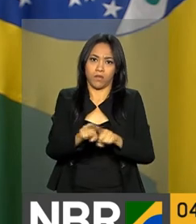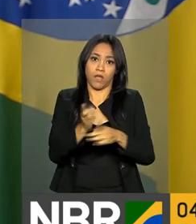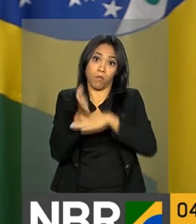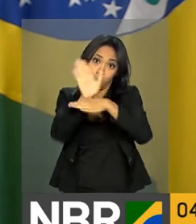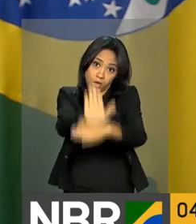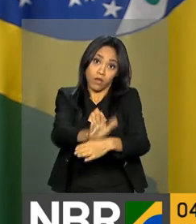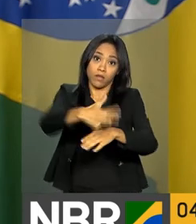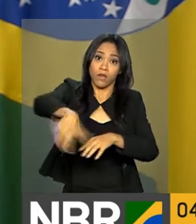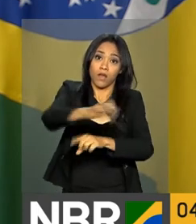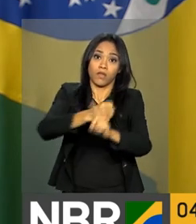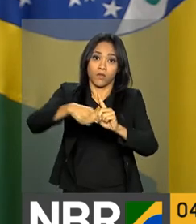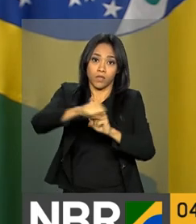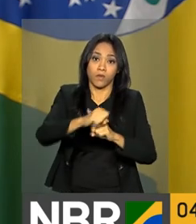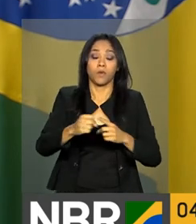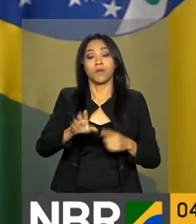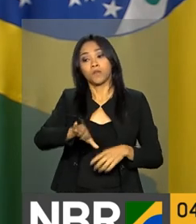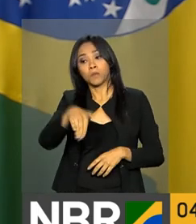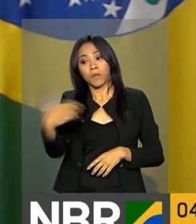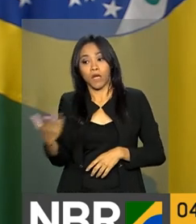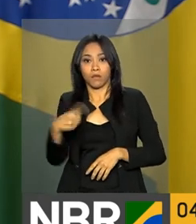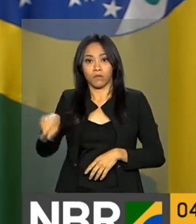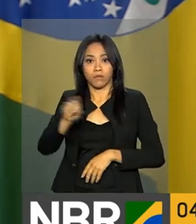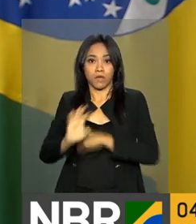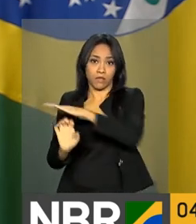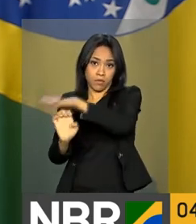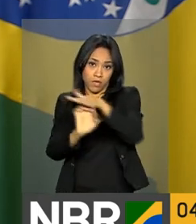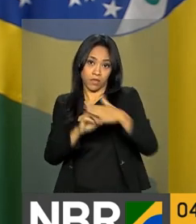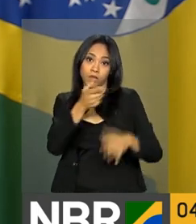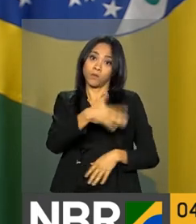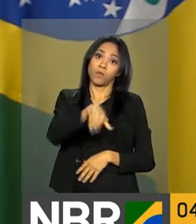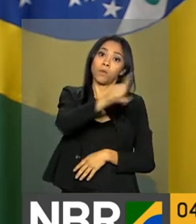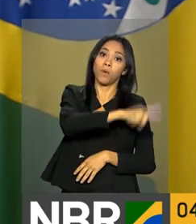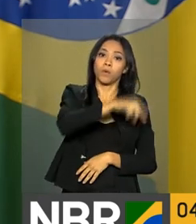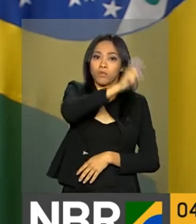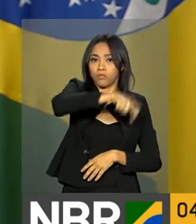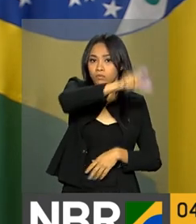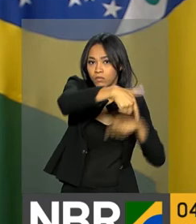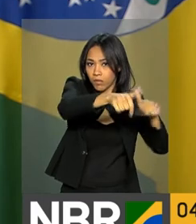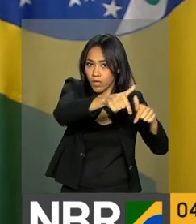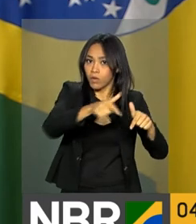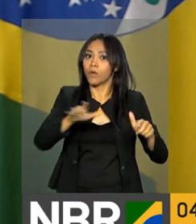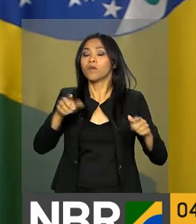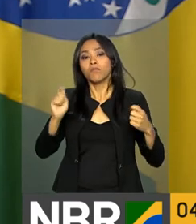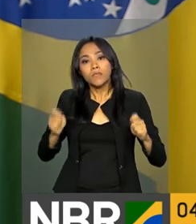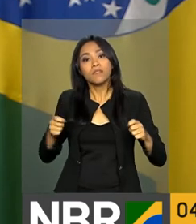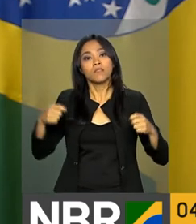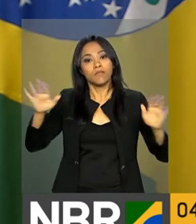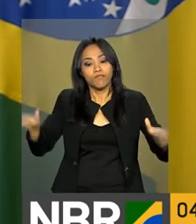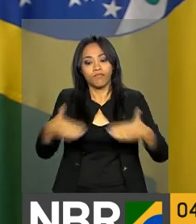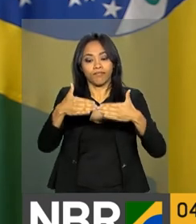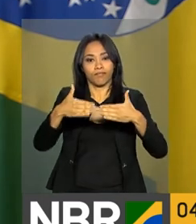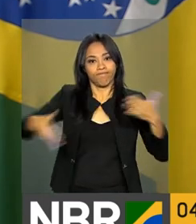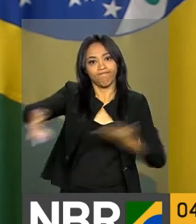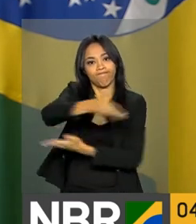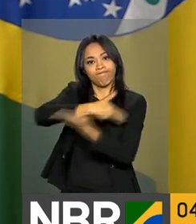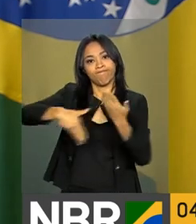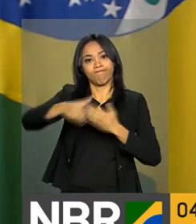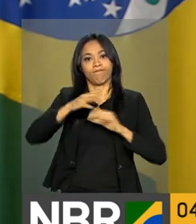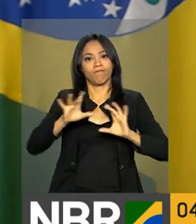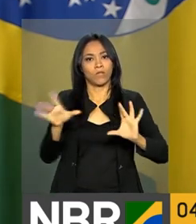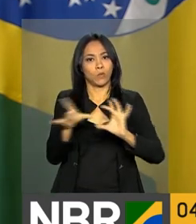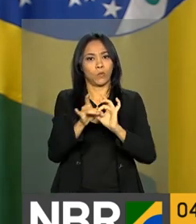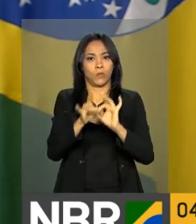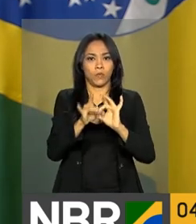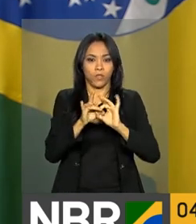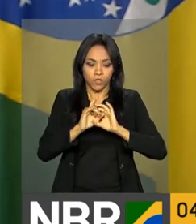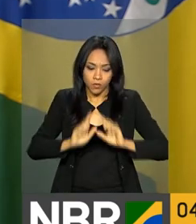trabalhador do outro lado o empresário tem que fazer o que estão fazendo nos últimos tempos se unindo se reúne ficando não é